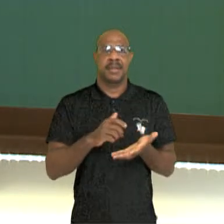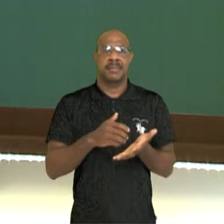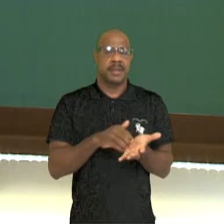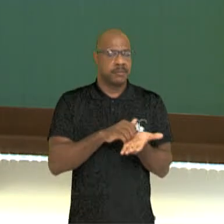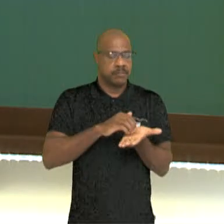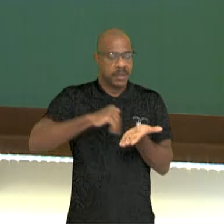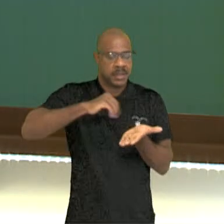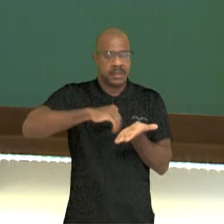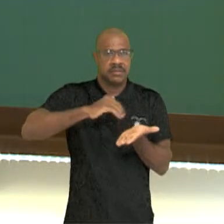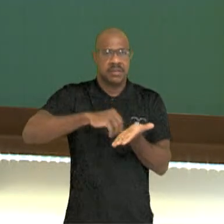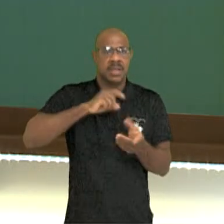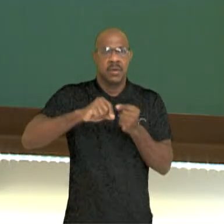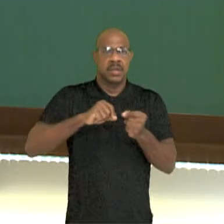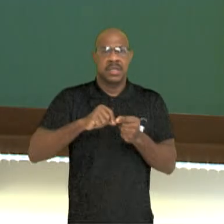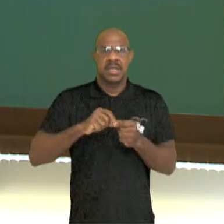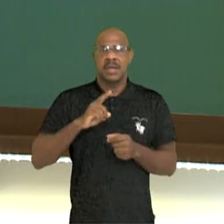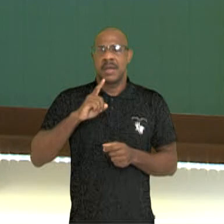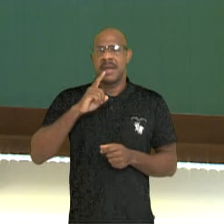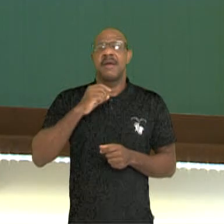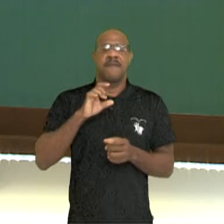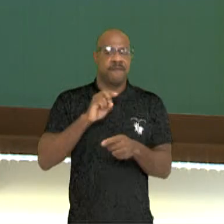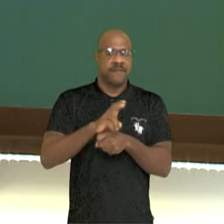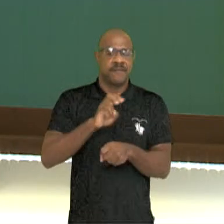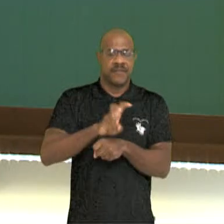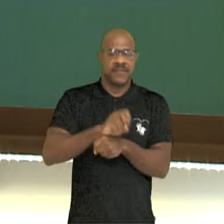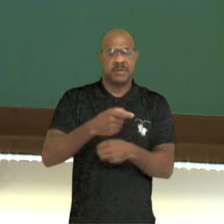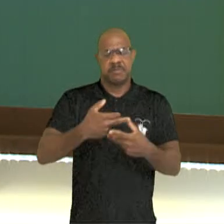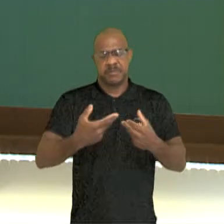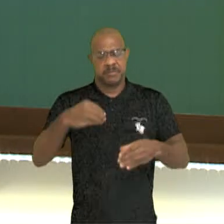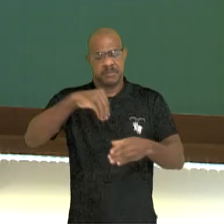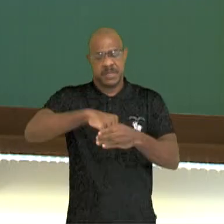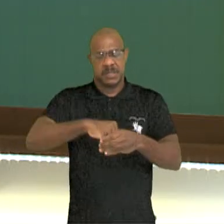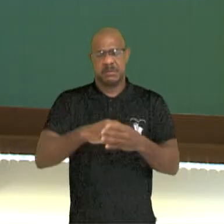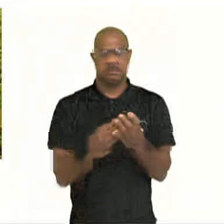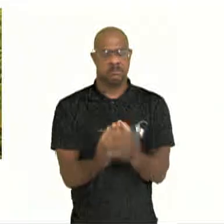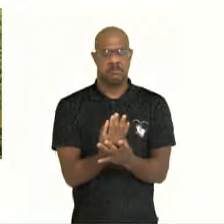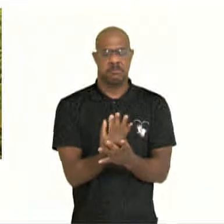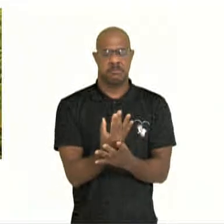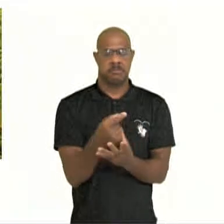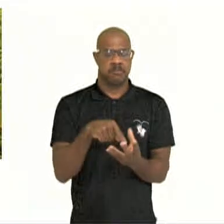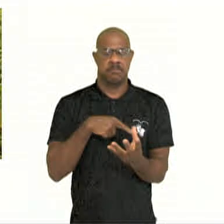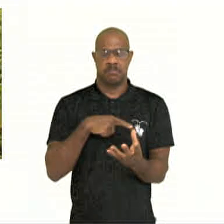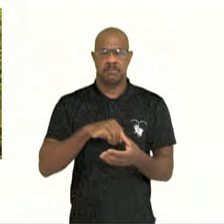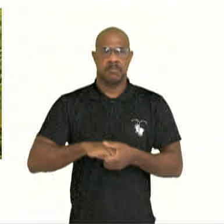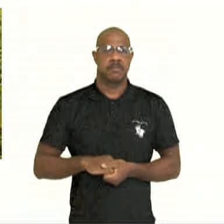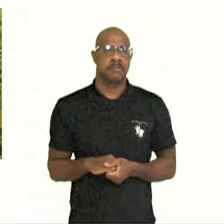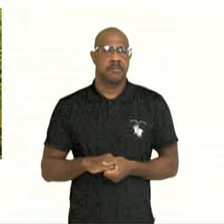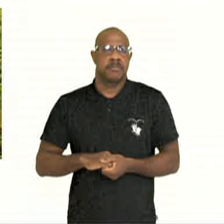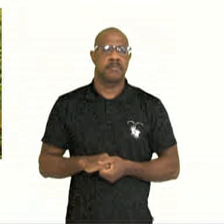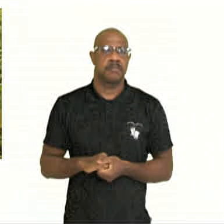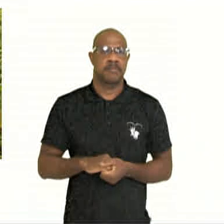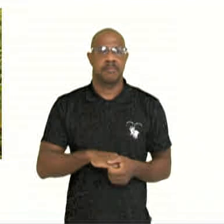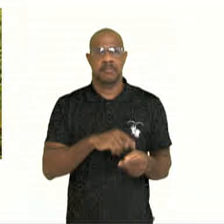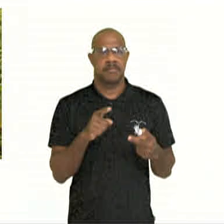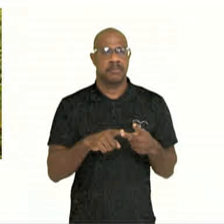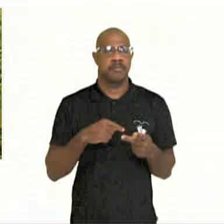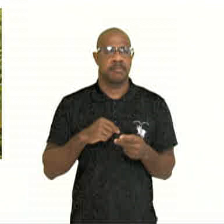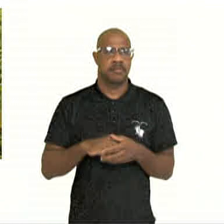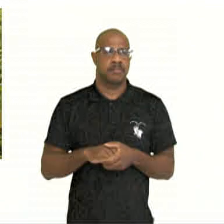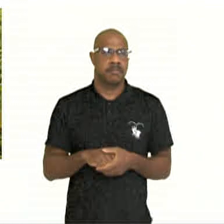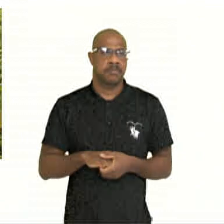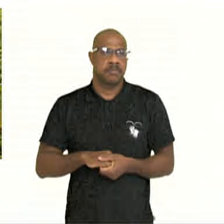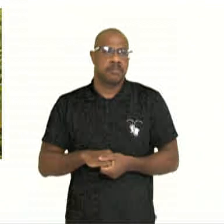tem nessa região, tá, da planta. O gênero Azolla tem sido muito utilizado como fertilizante